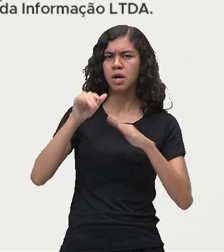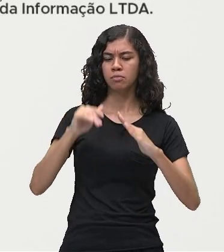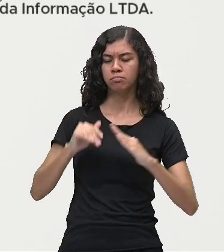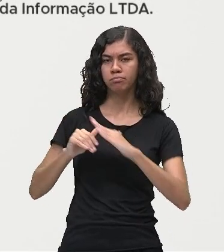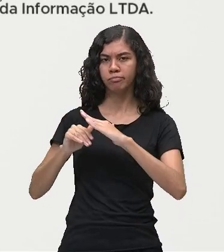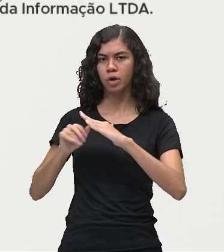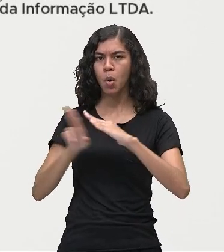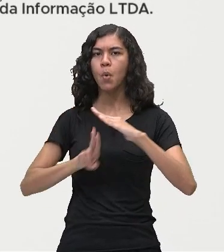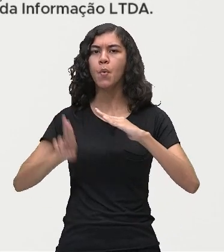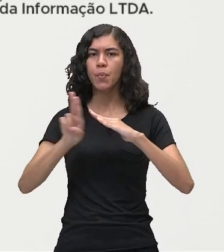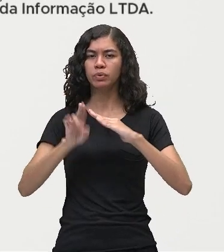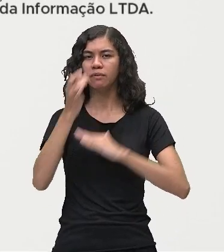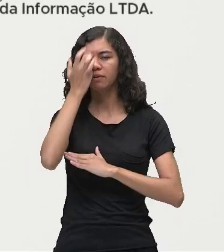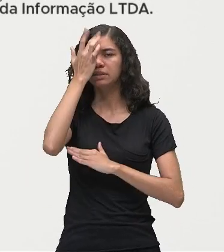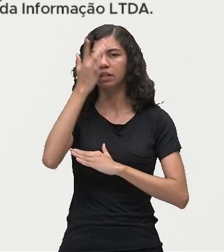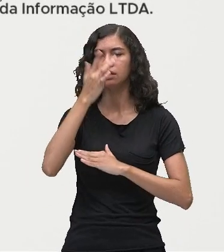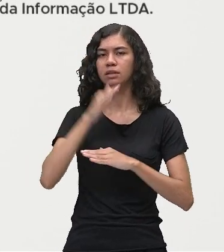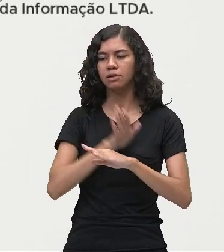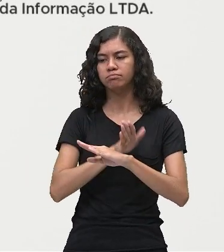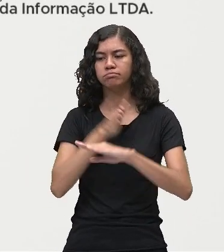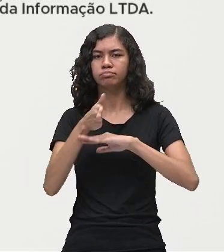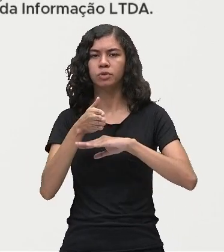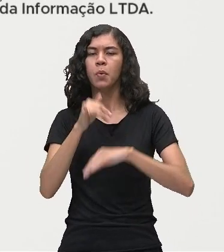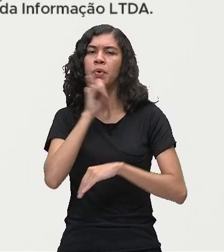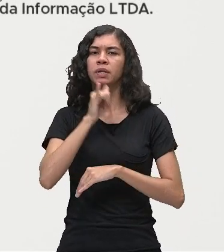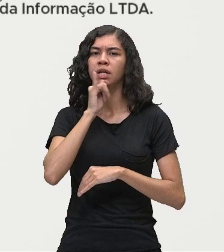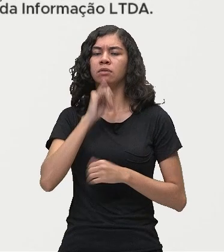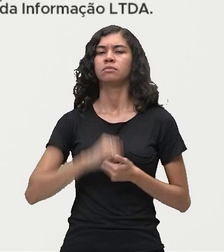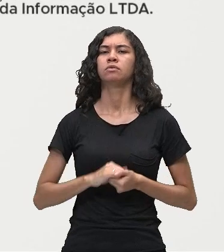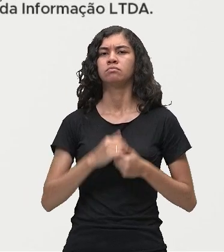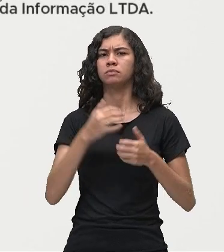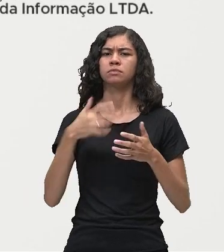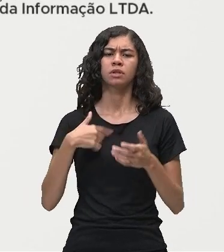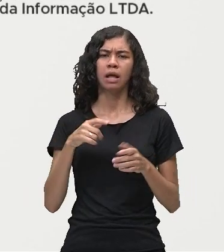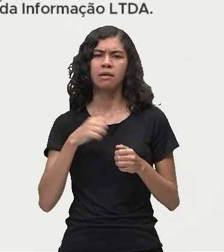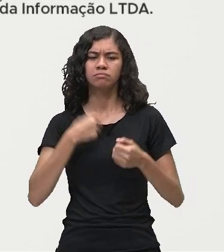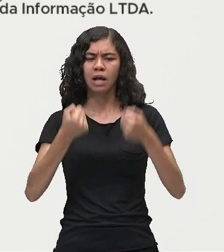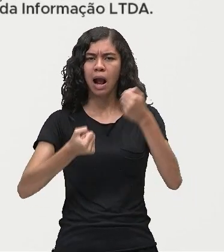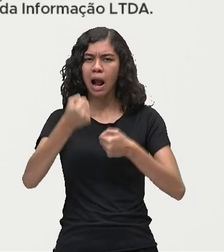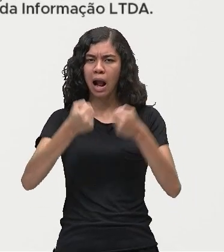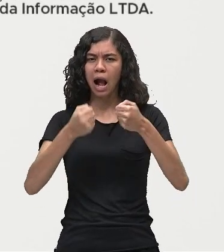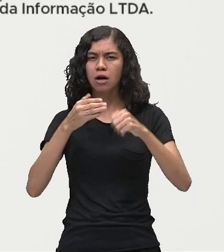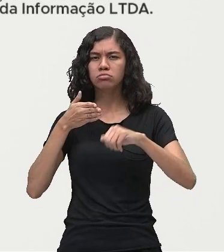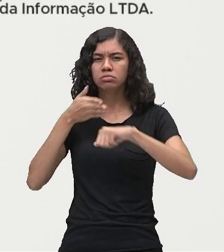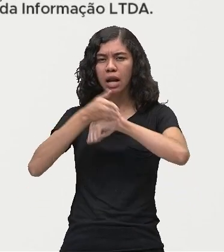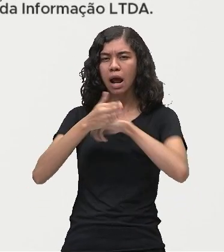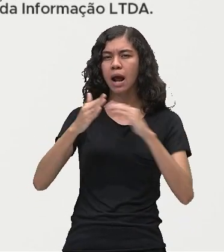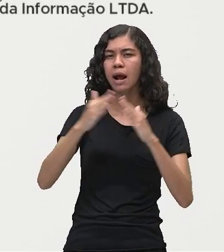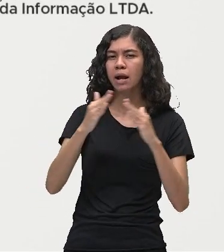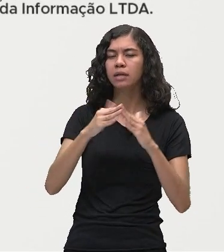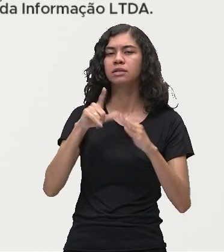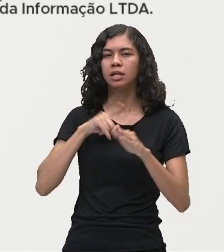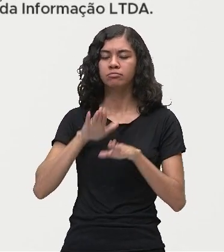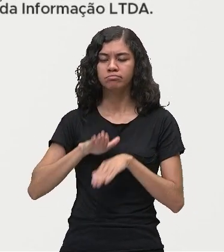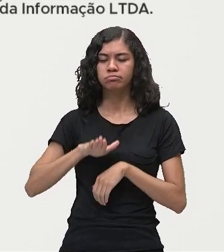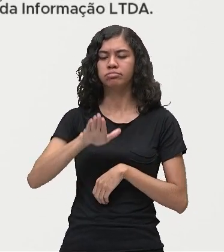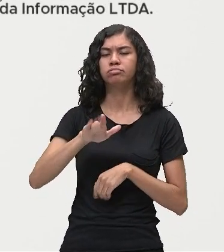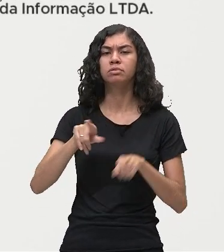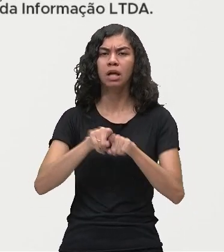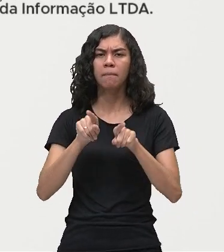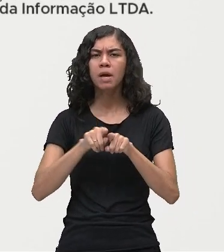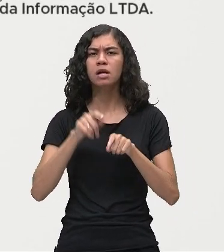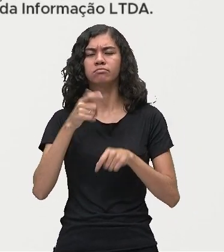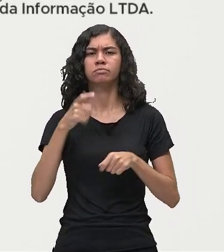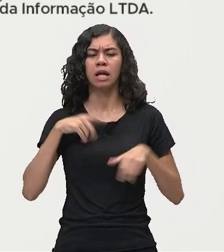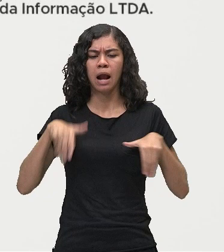pesados. Como uma rampa de garagem, né, pelo qual tem um carro, também ajuda também uma rampa às pessoas cadeirantes.